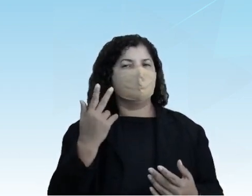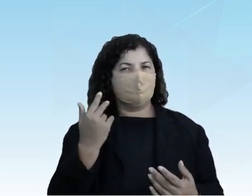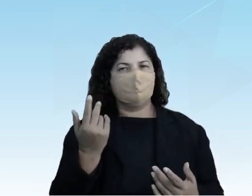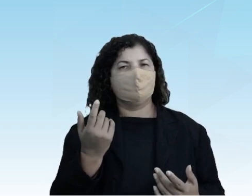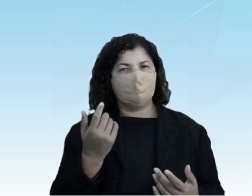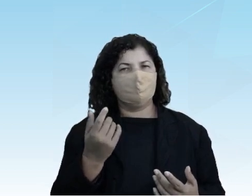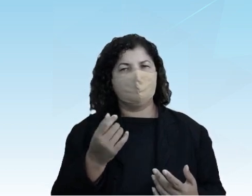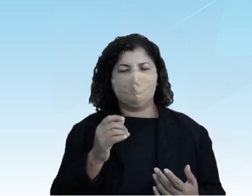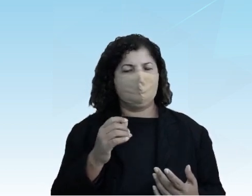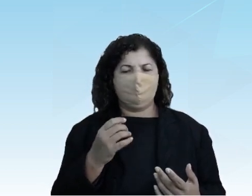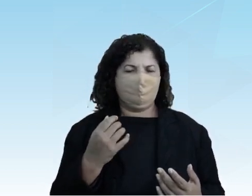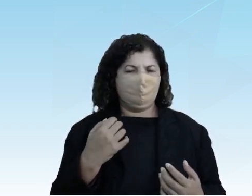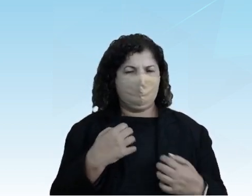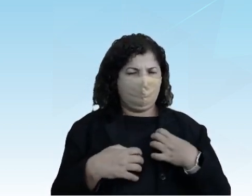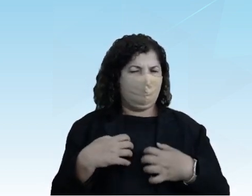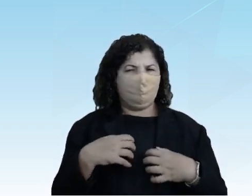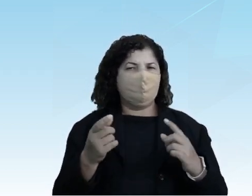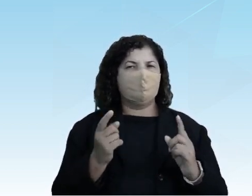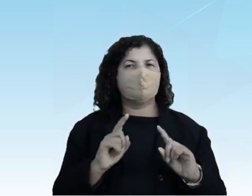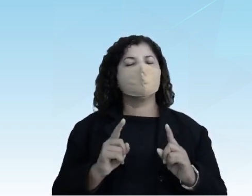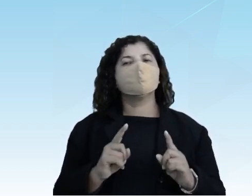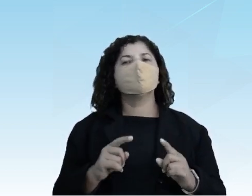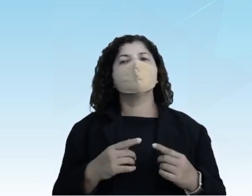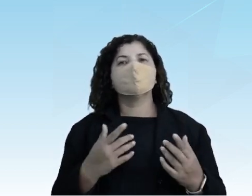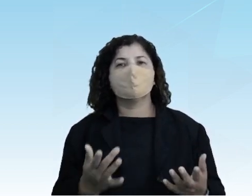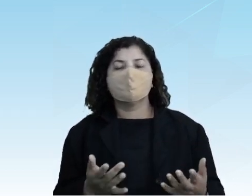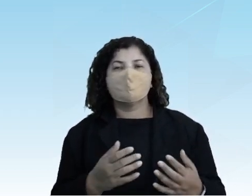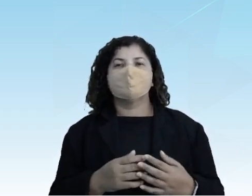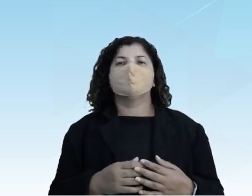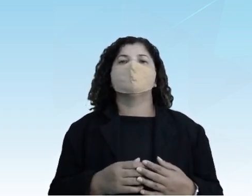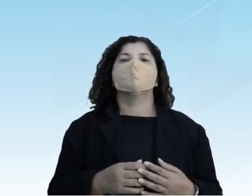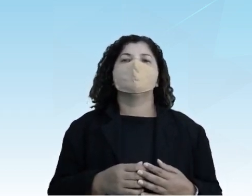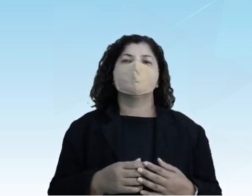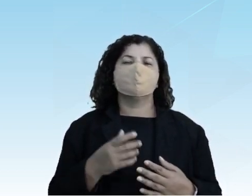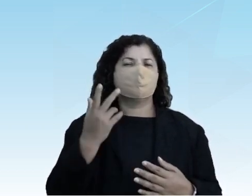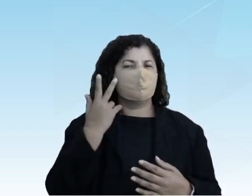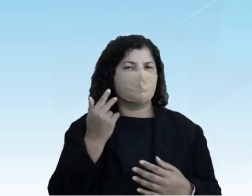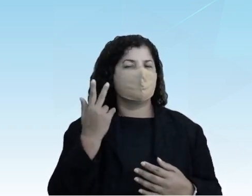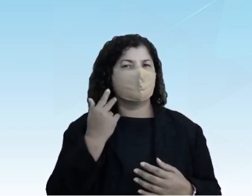porque isso aí é normal, certo? Então,